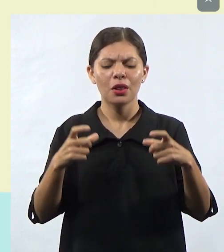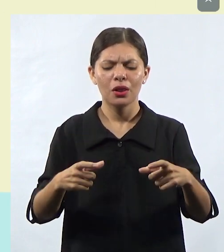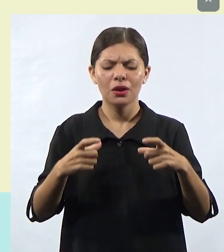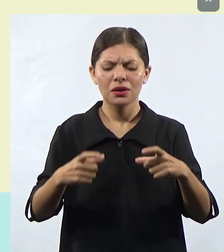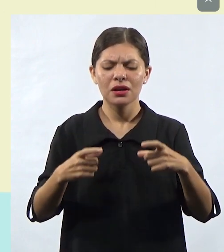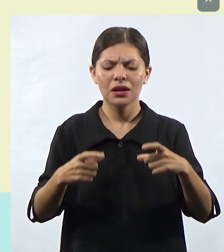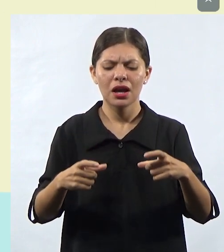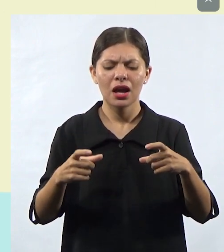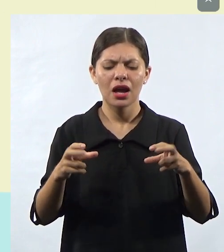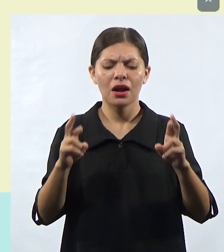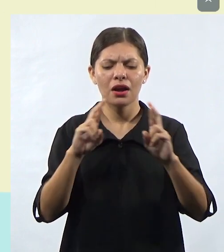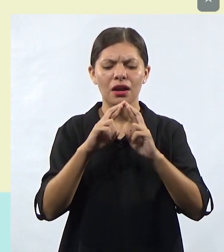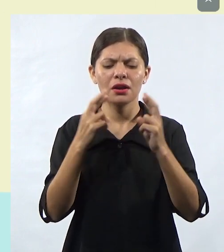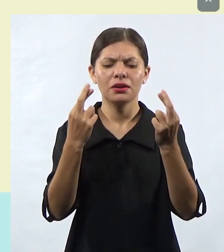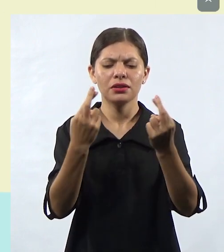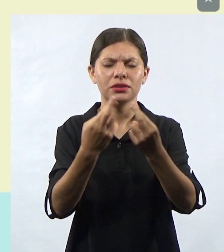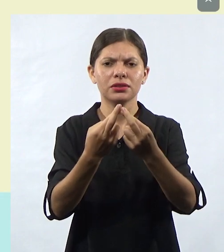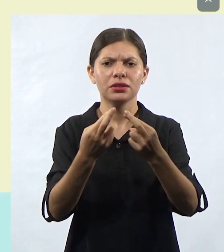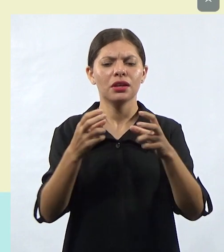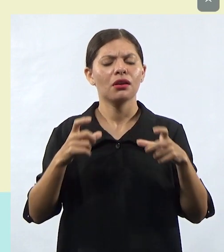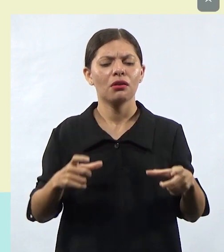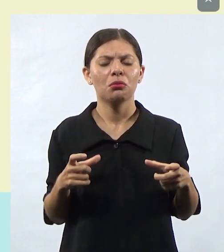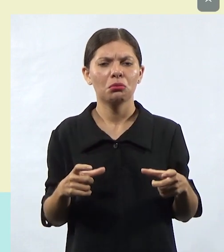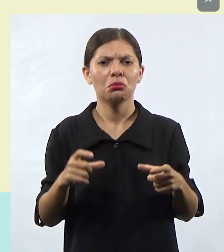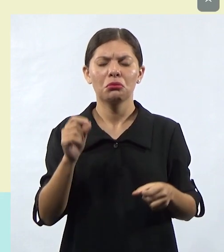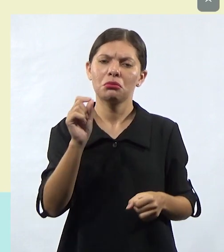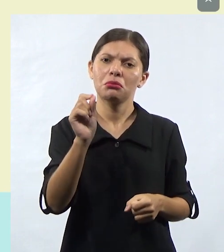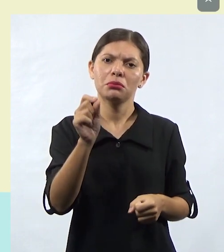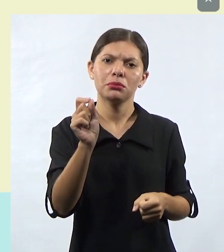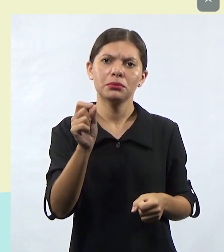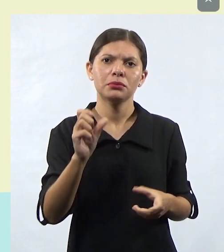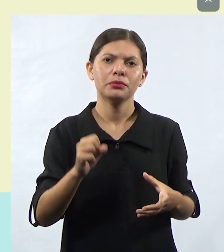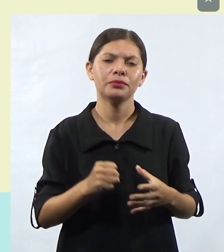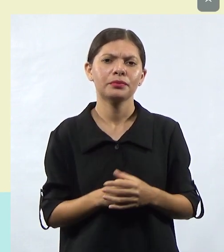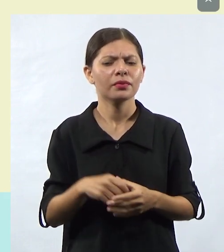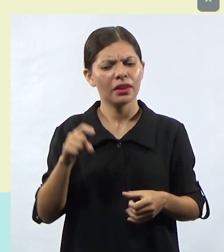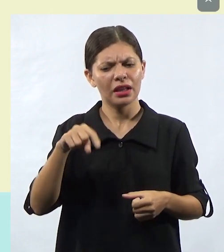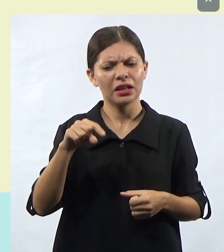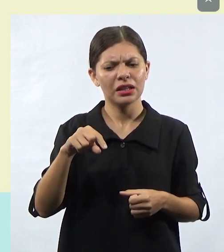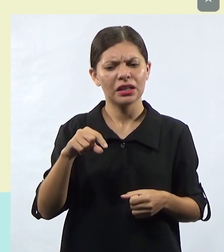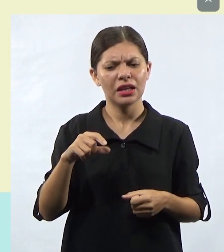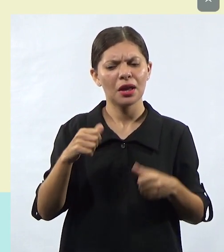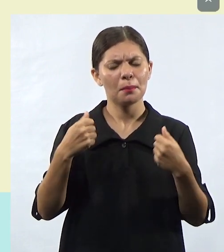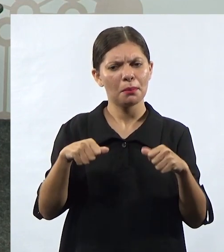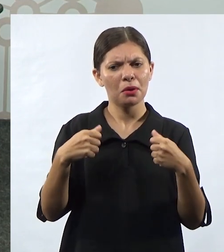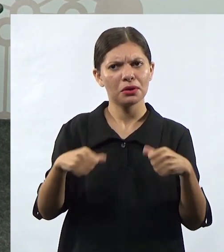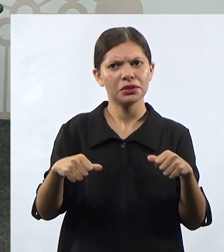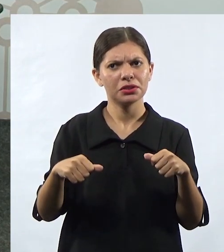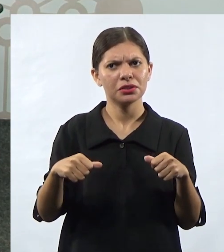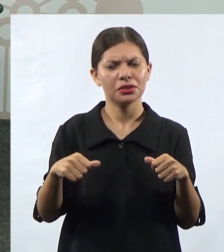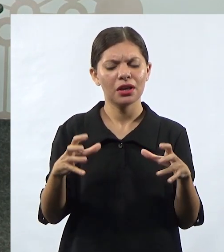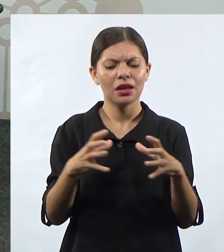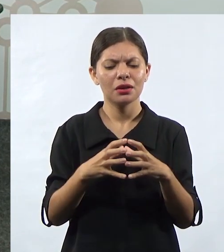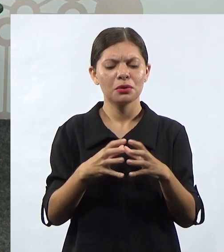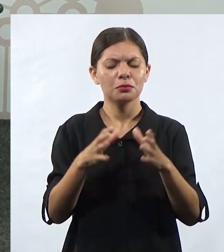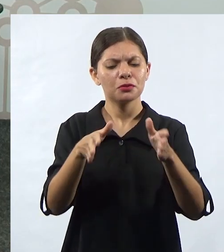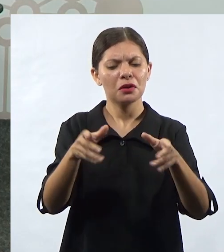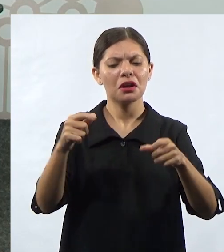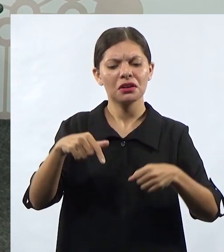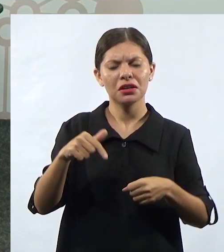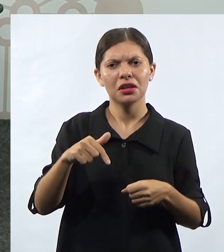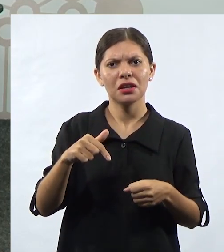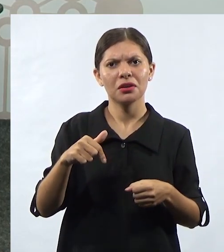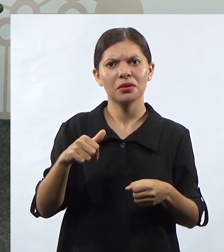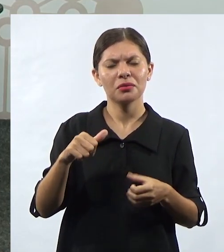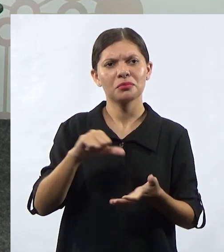gente vai se reunir. Você sabe aí onde que a gente pode se reunir? A gente pode se reunir aqui? Você acha que a gente poderia fazer um grupo focal aqui?